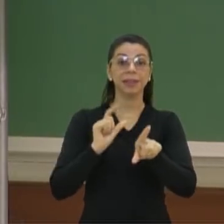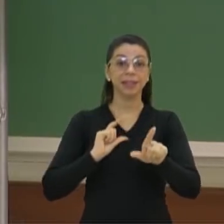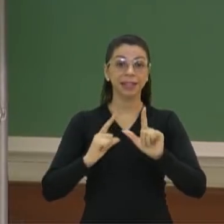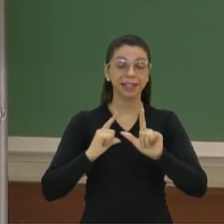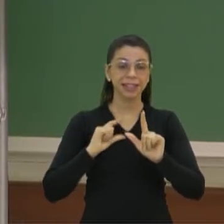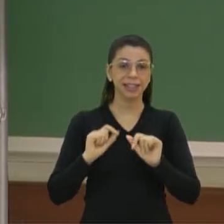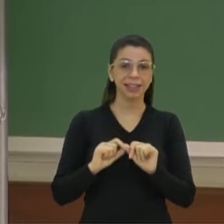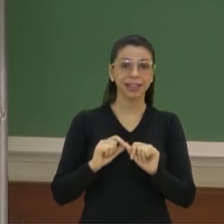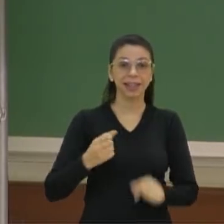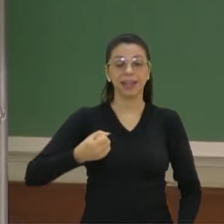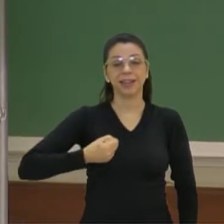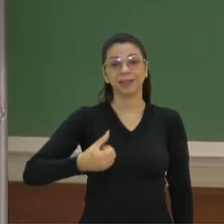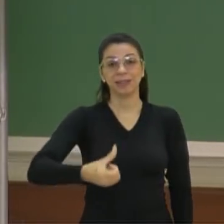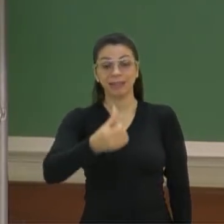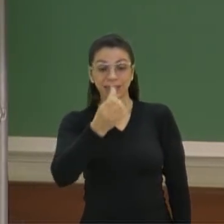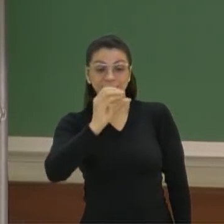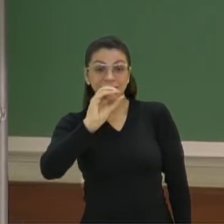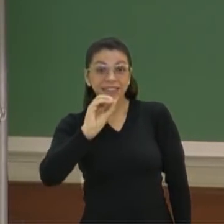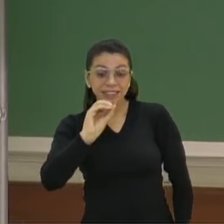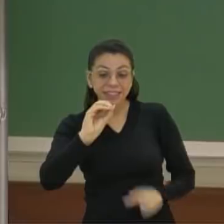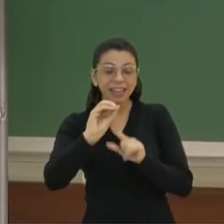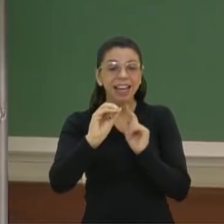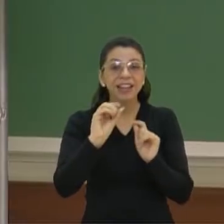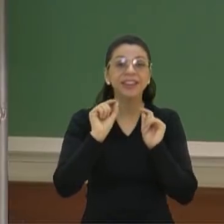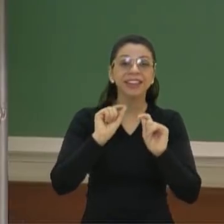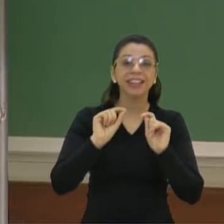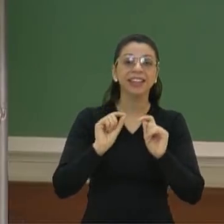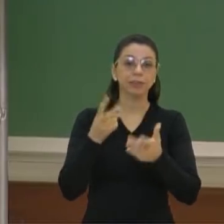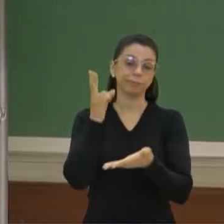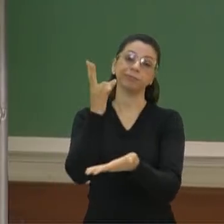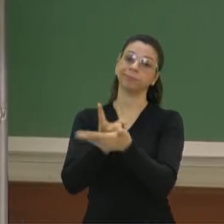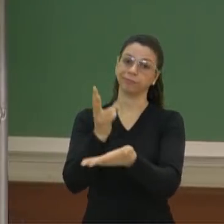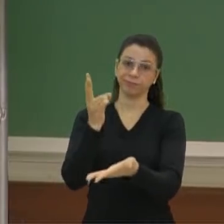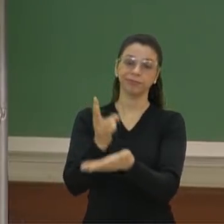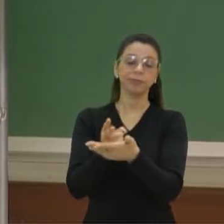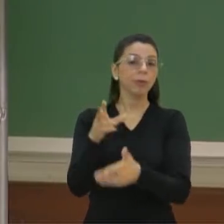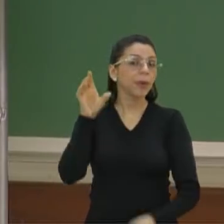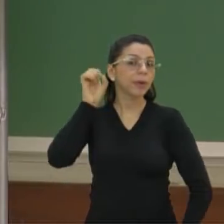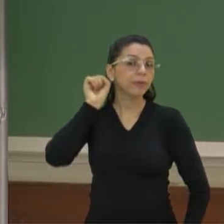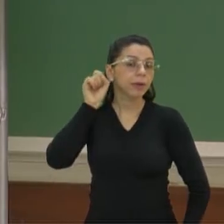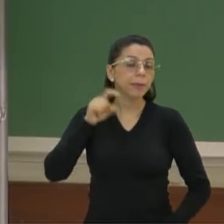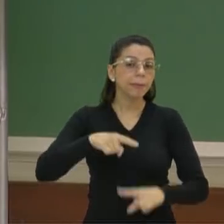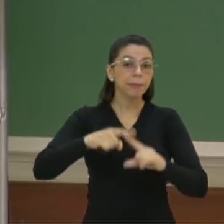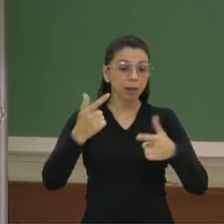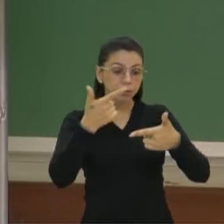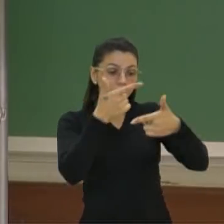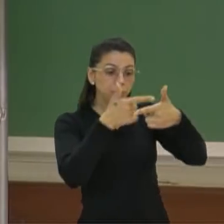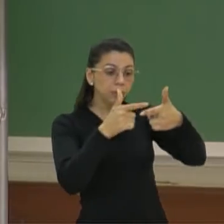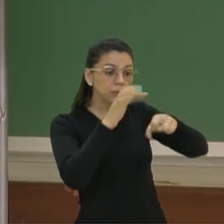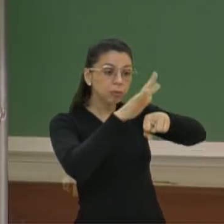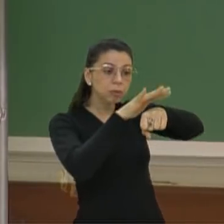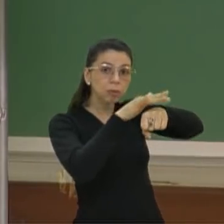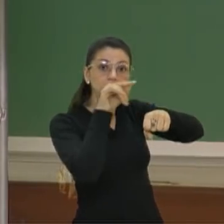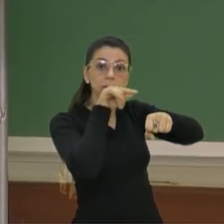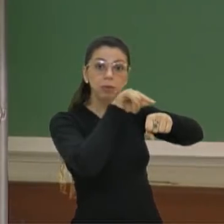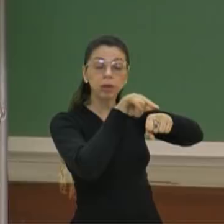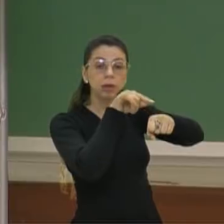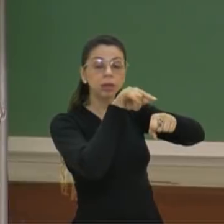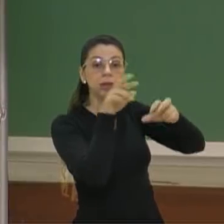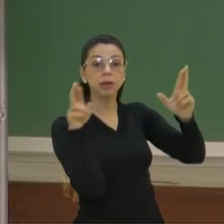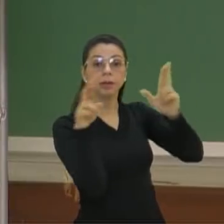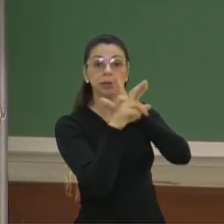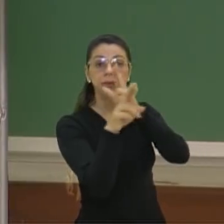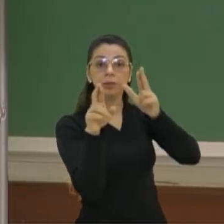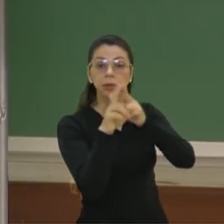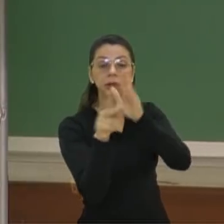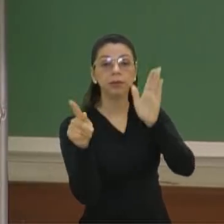número 60? Nós vamos falar ainda de audição, só que problemas associados à audição.